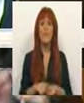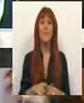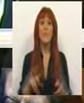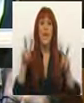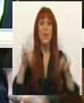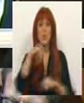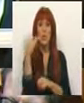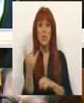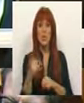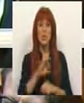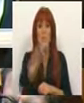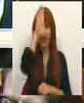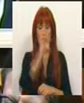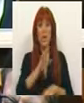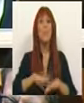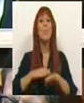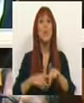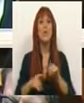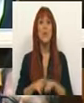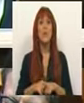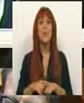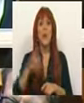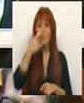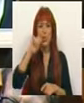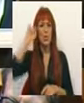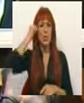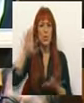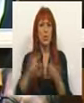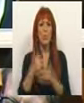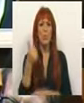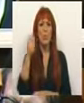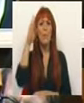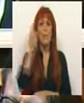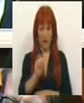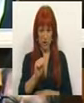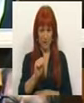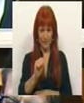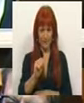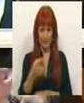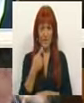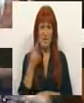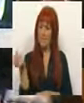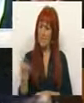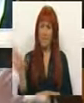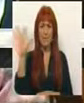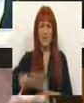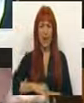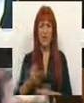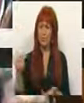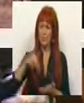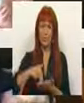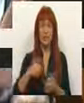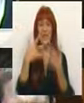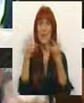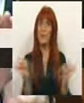assunto, Sr. Primeiro-Ministro, sobre os lesados do Grupo Espírito Santo. Mais um caso de falta de comparência,